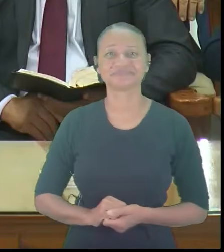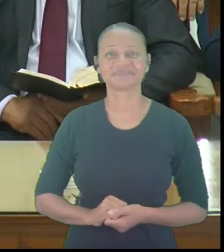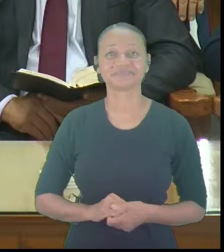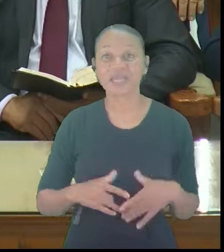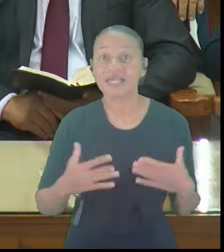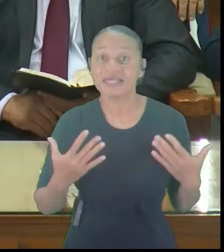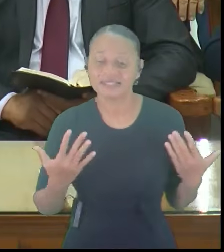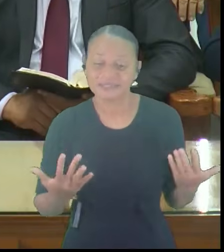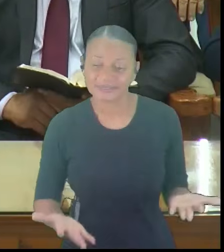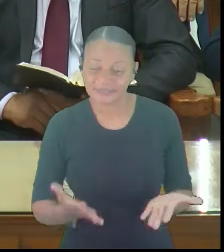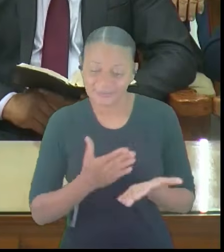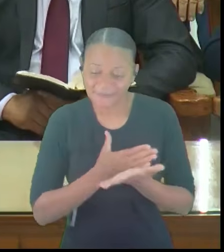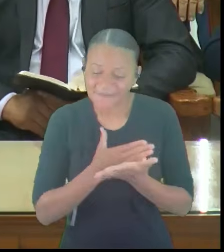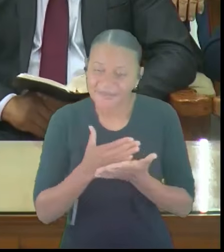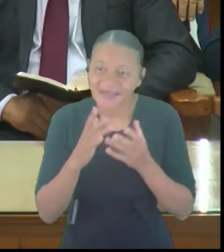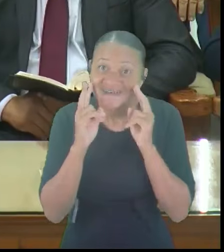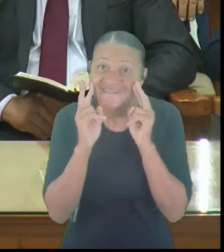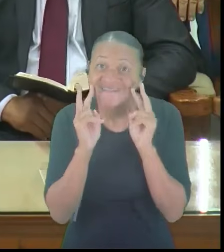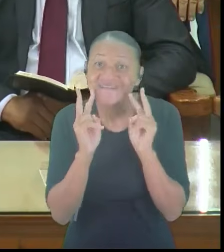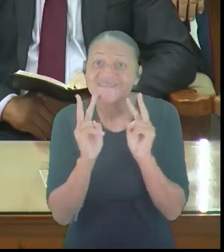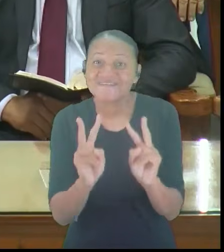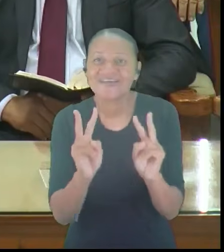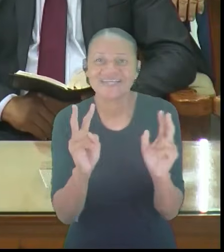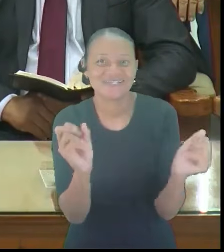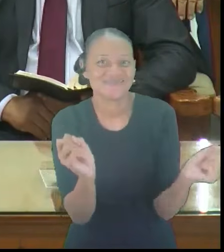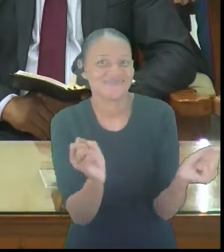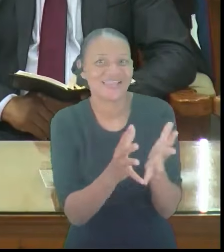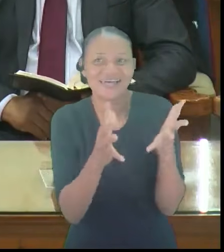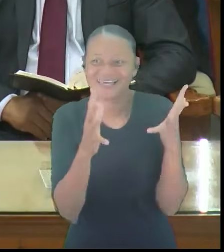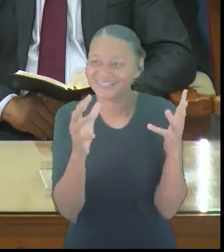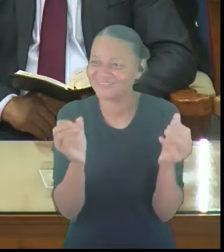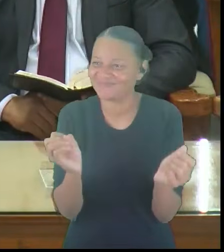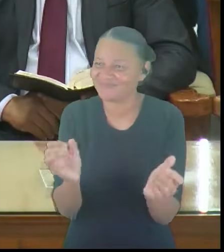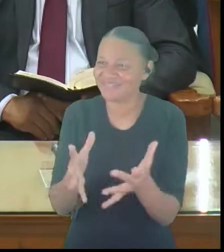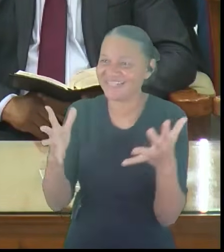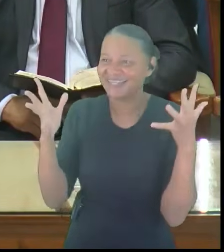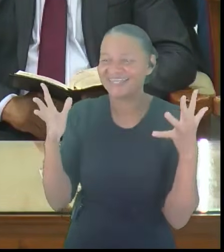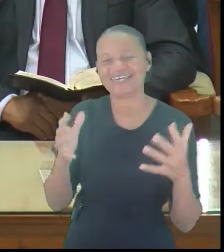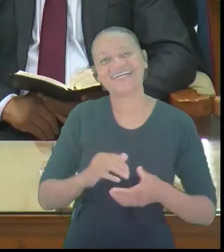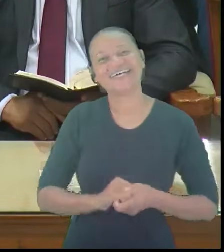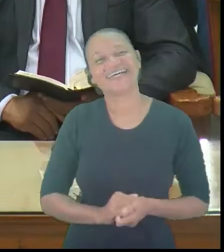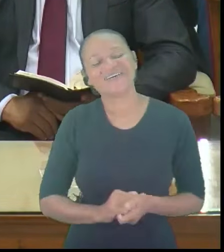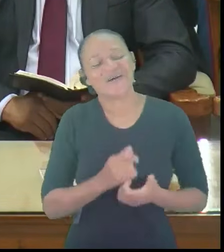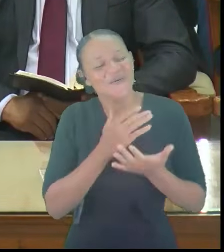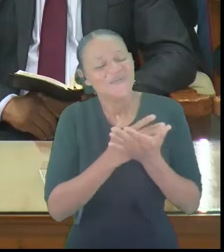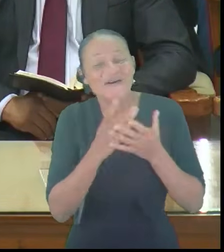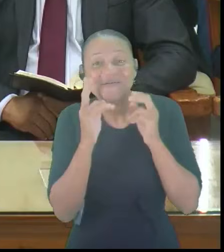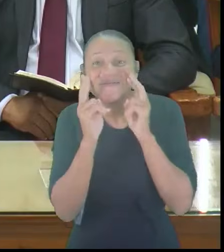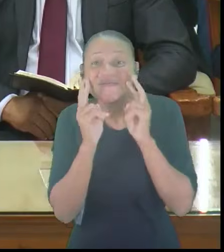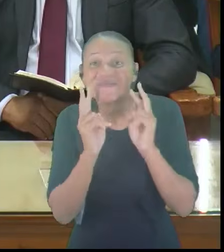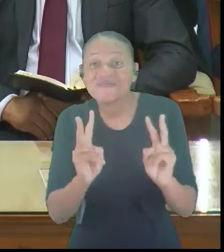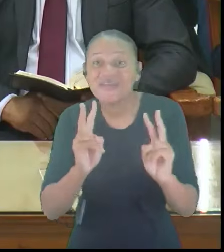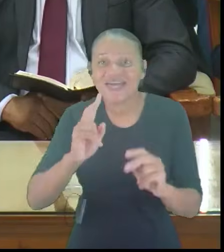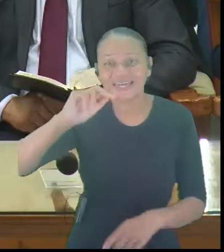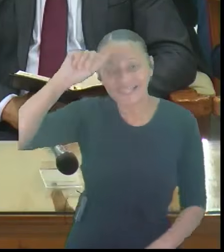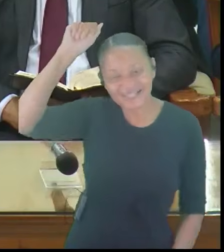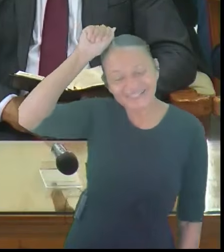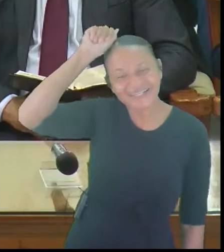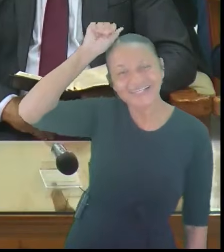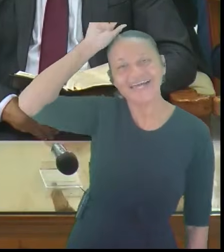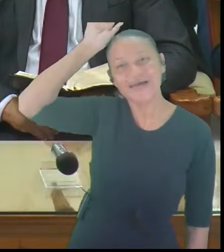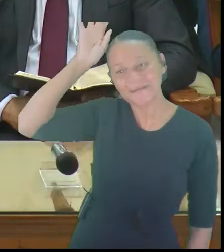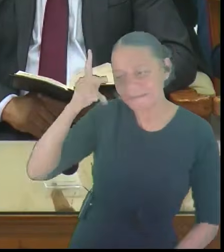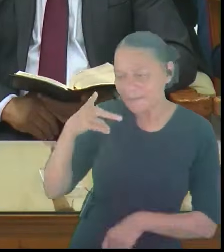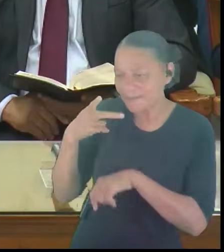Então começou a haver milagre. Começou a haver um avivamento de gente buscando a